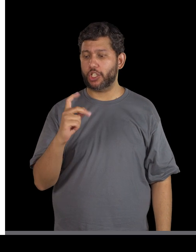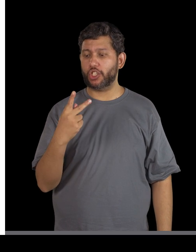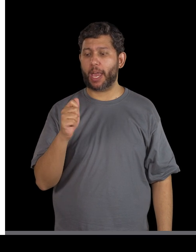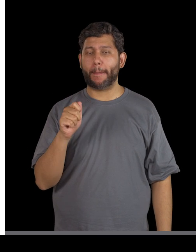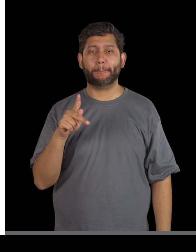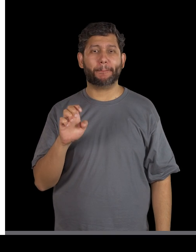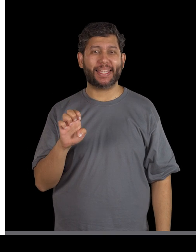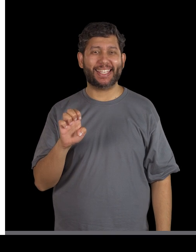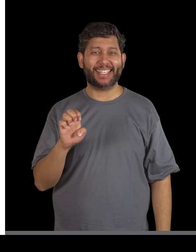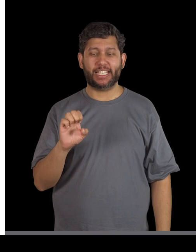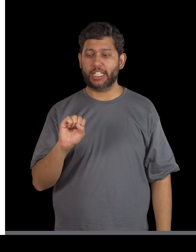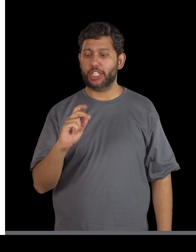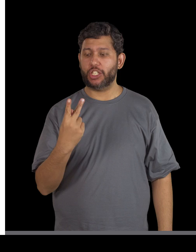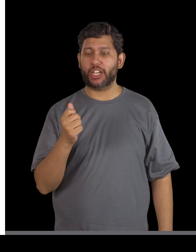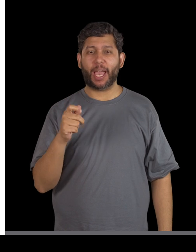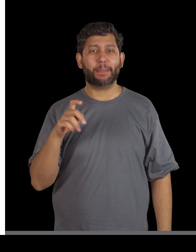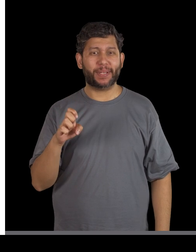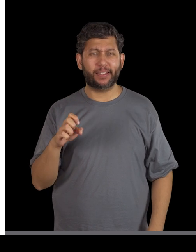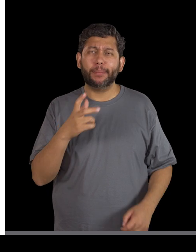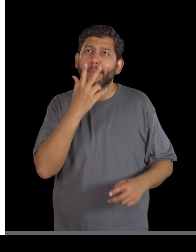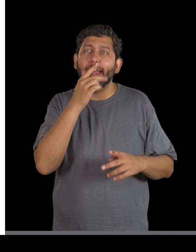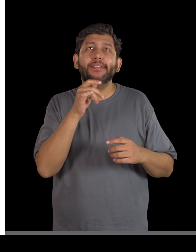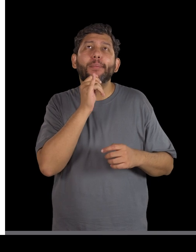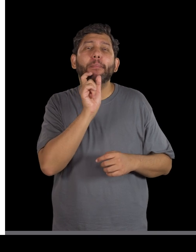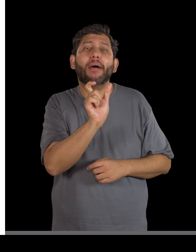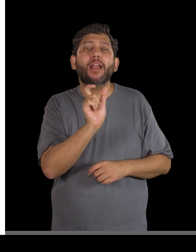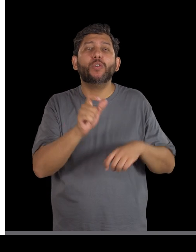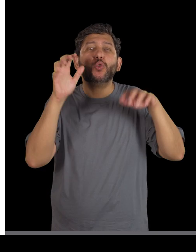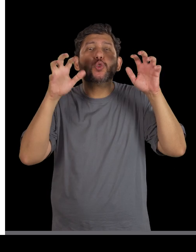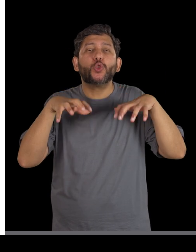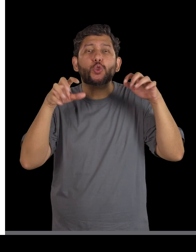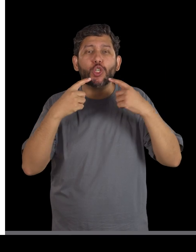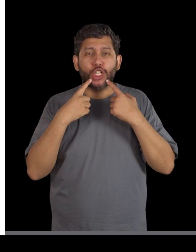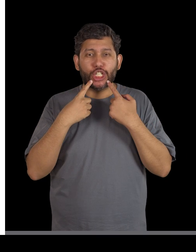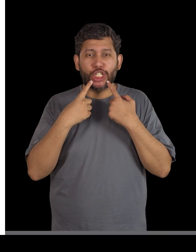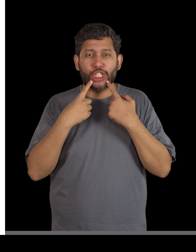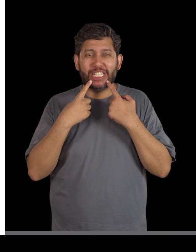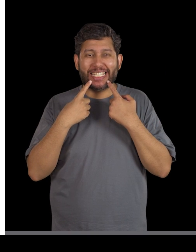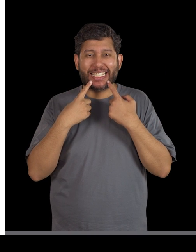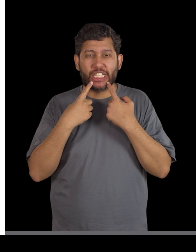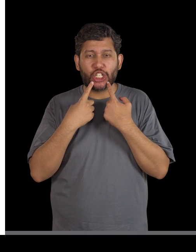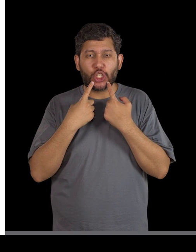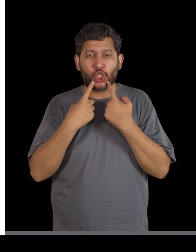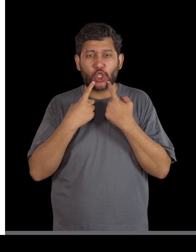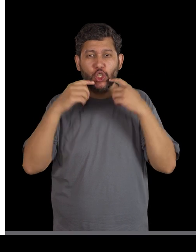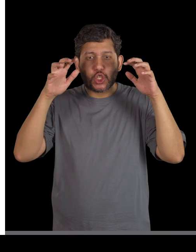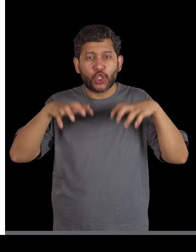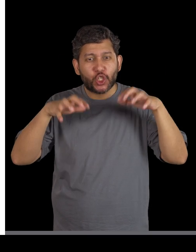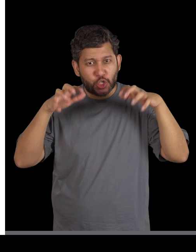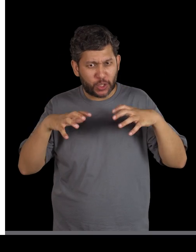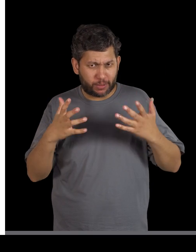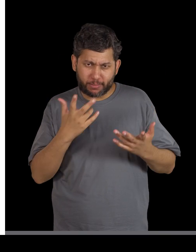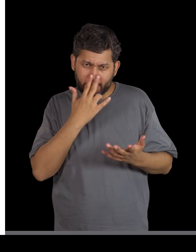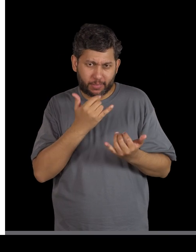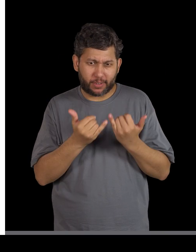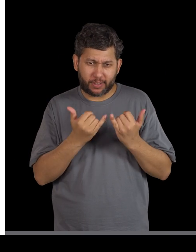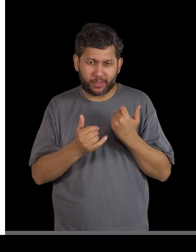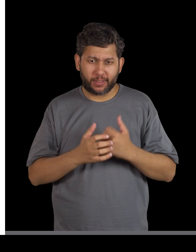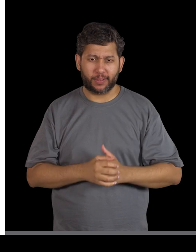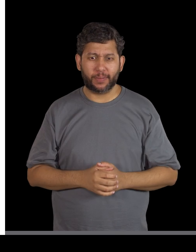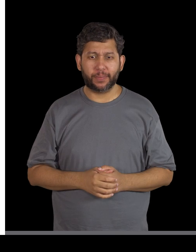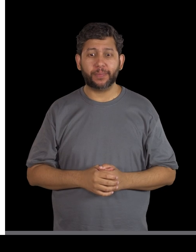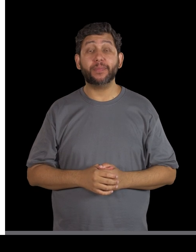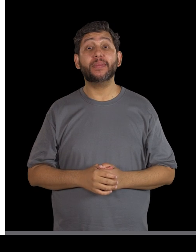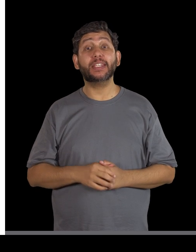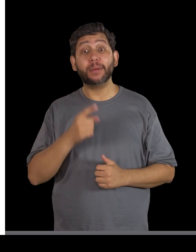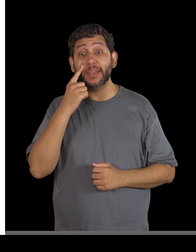shape of you, que é o mesmo som de chuva, igualzinho, tá? A mesma transcrição a gente usaria no português. Shape. E o